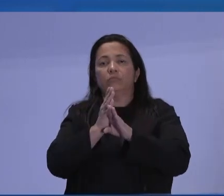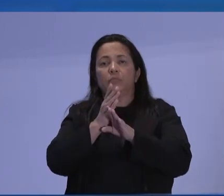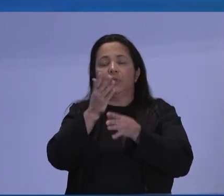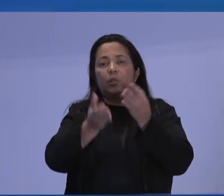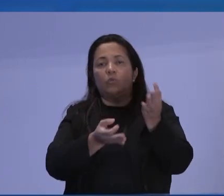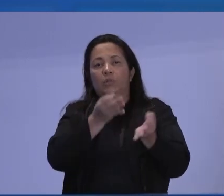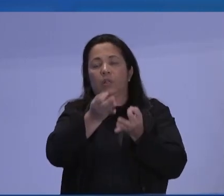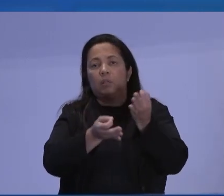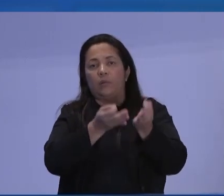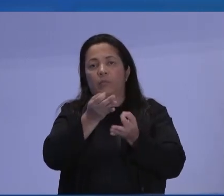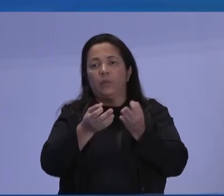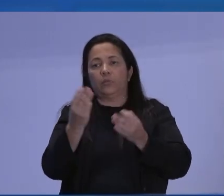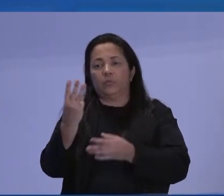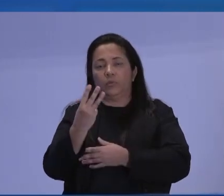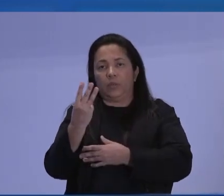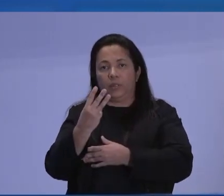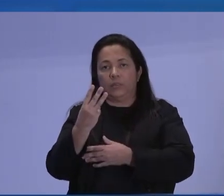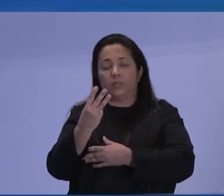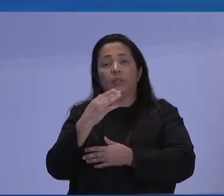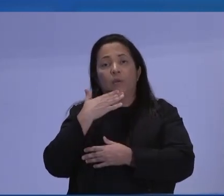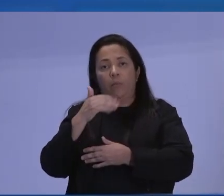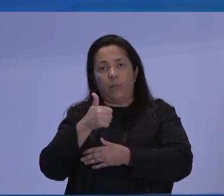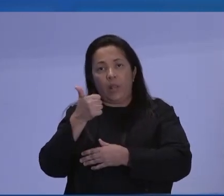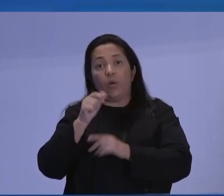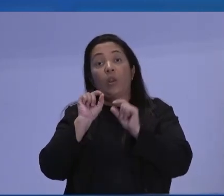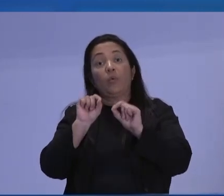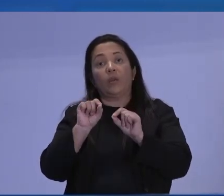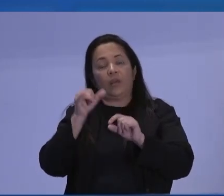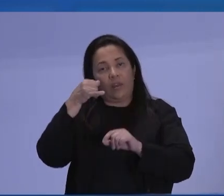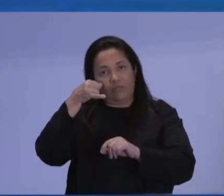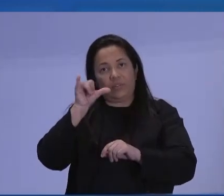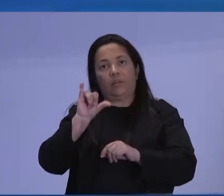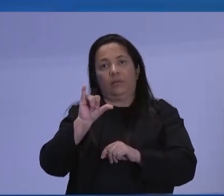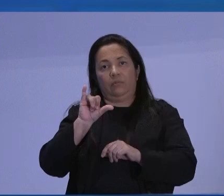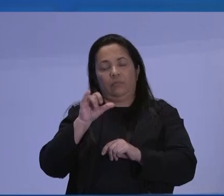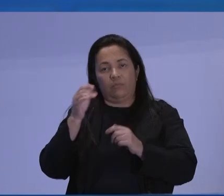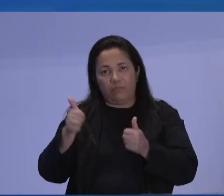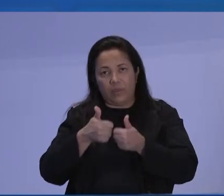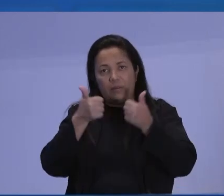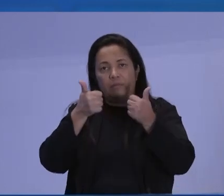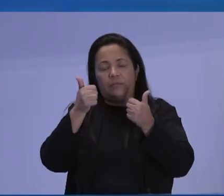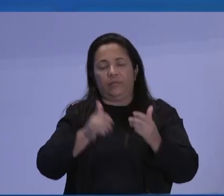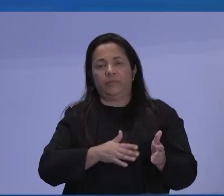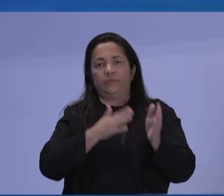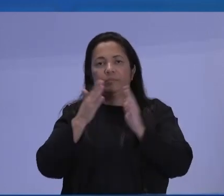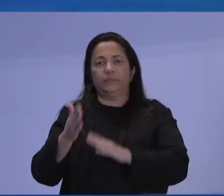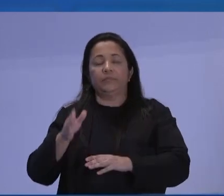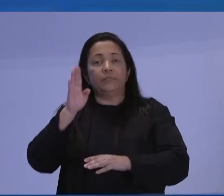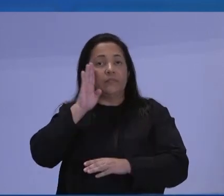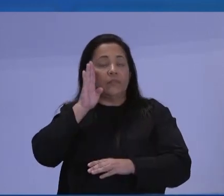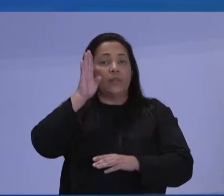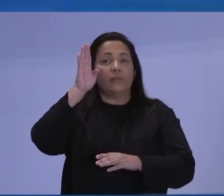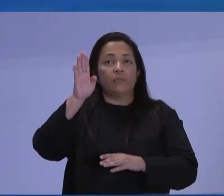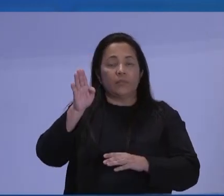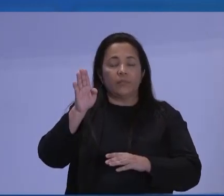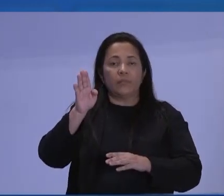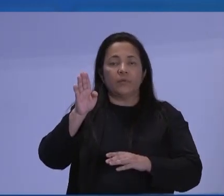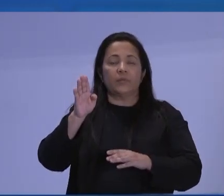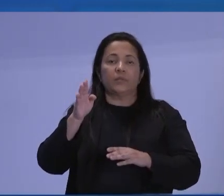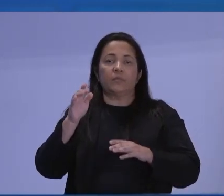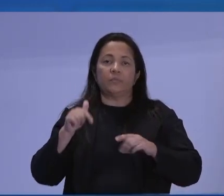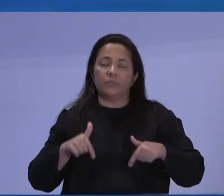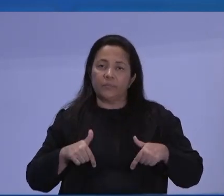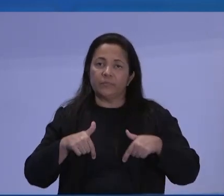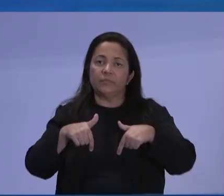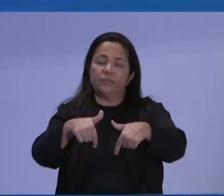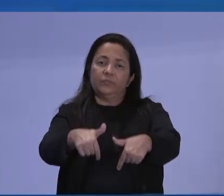reabilitação, etc. Então, por que não prevenir do que ter isso? Bom, o que se detectou de principais avanços, além dos dados e